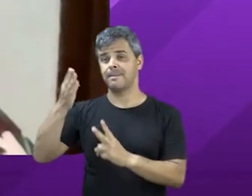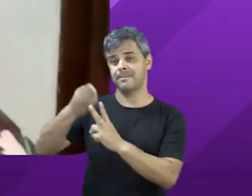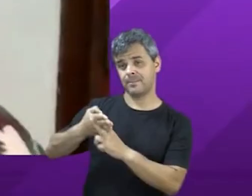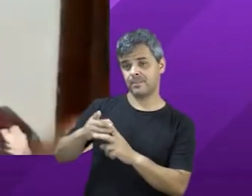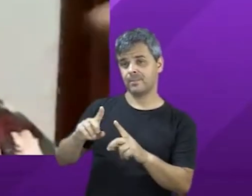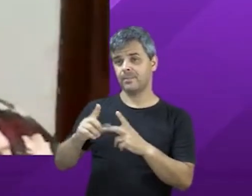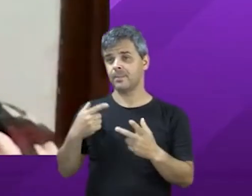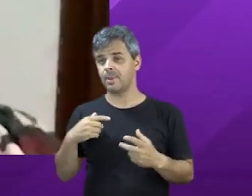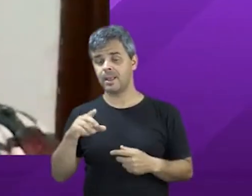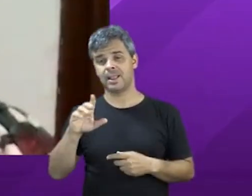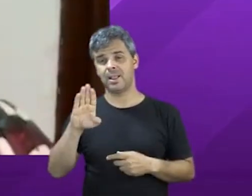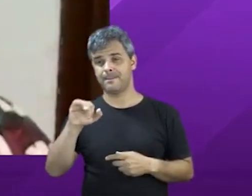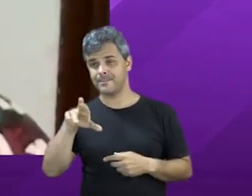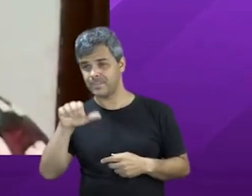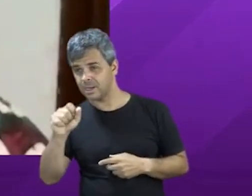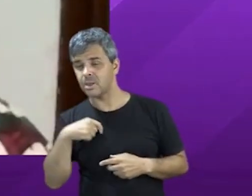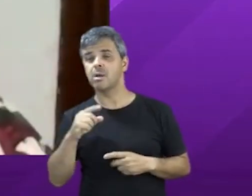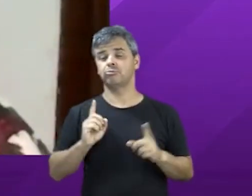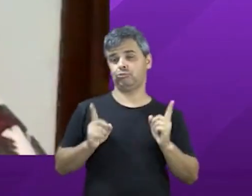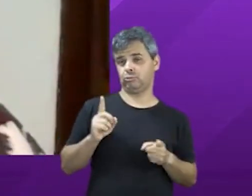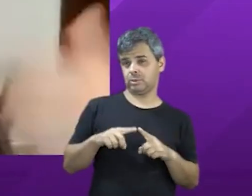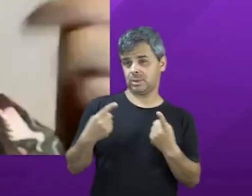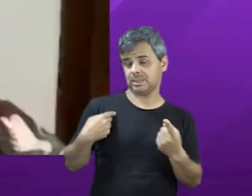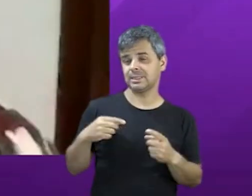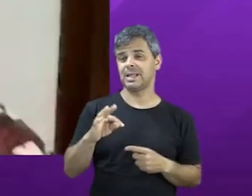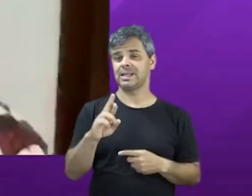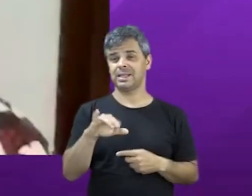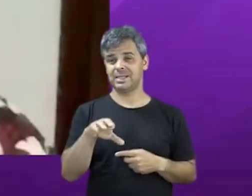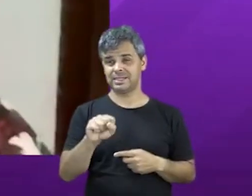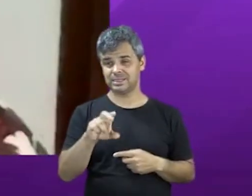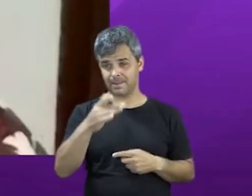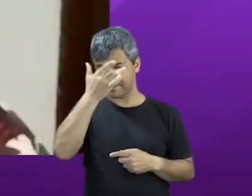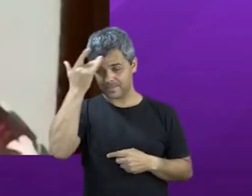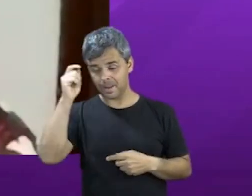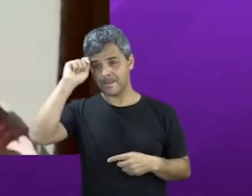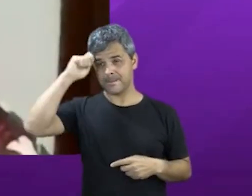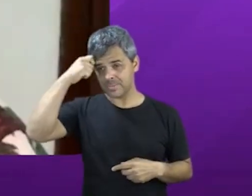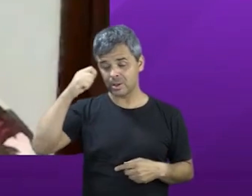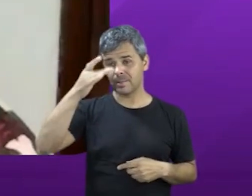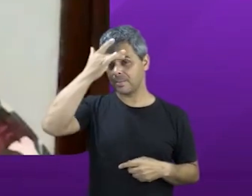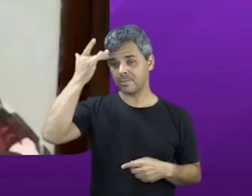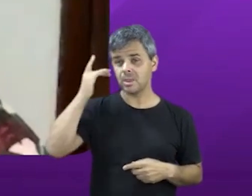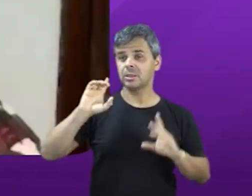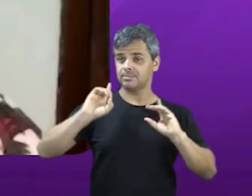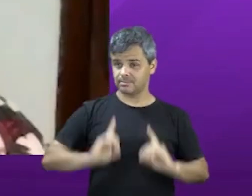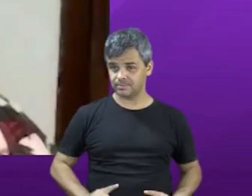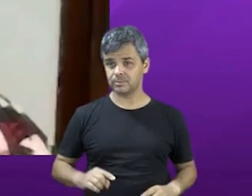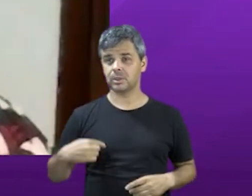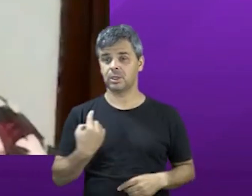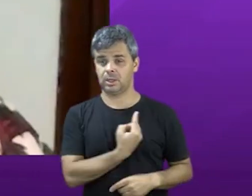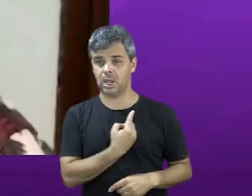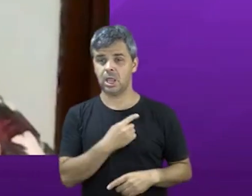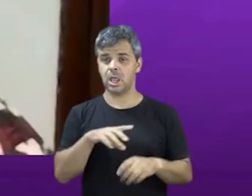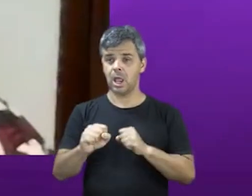bissexuais, nós somos não binários, nós somos travestis, somos transexuais, nós somos pessoas negras, somos pessoas com deficiência. A